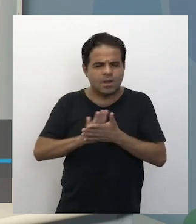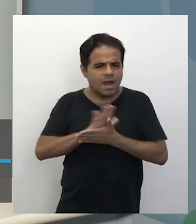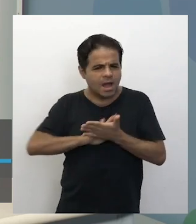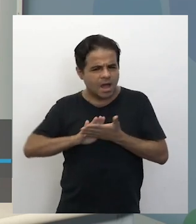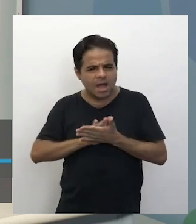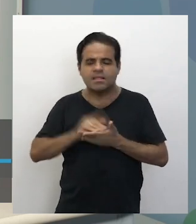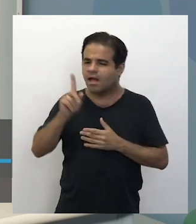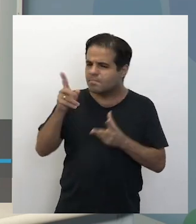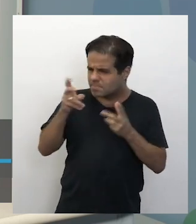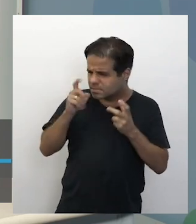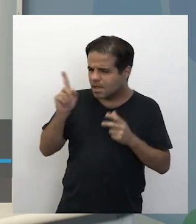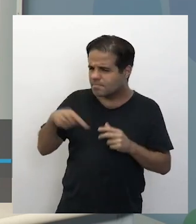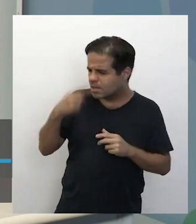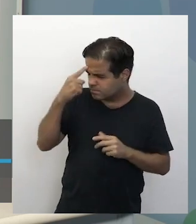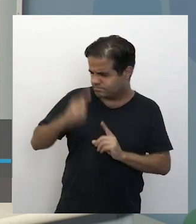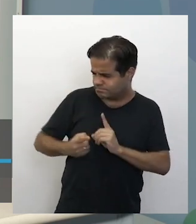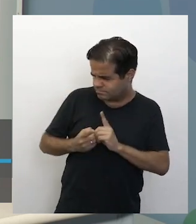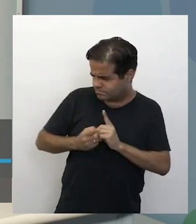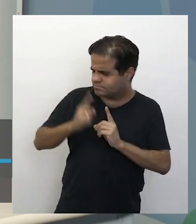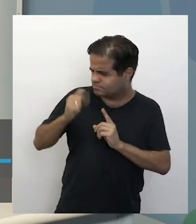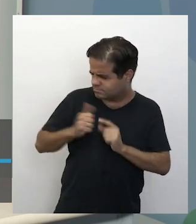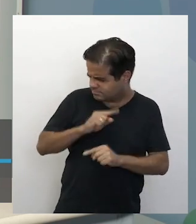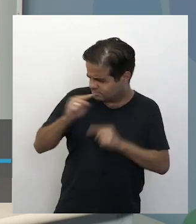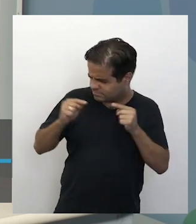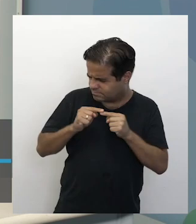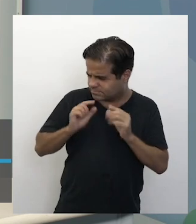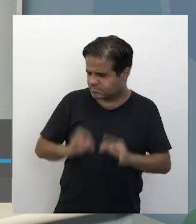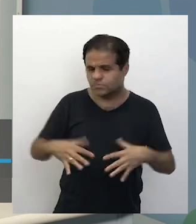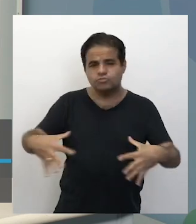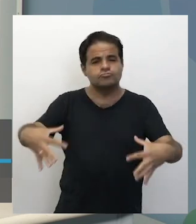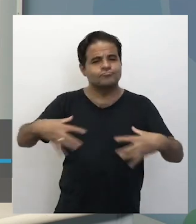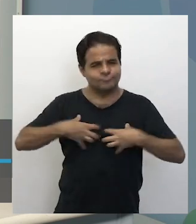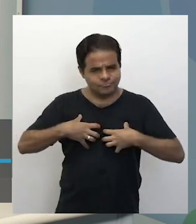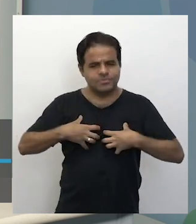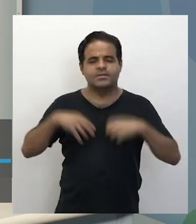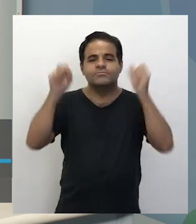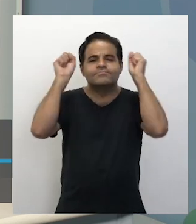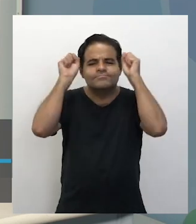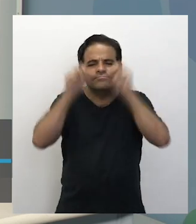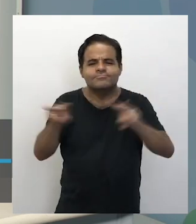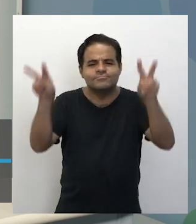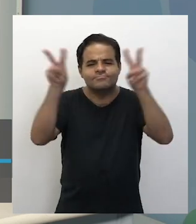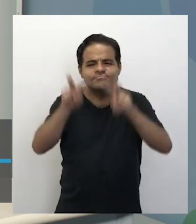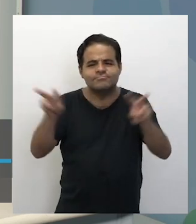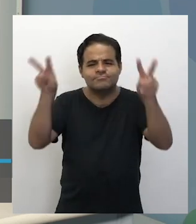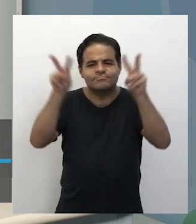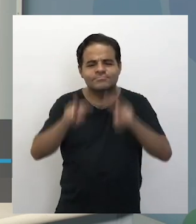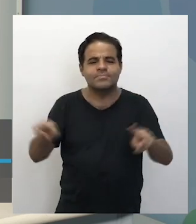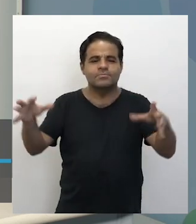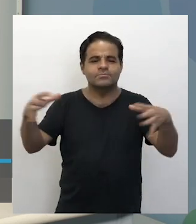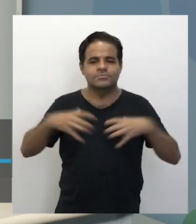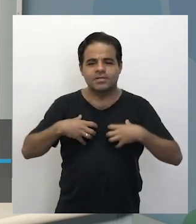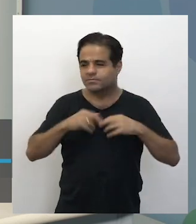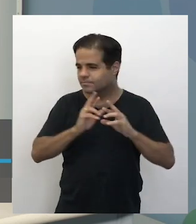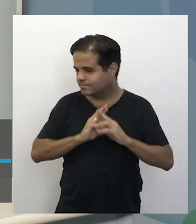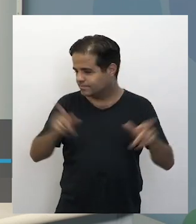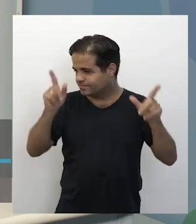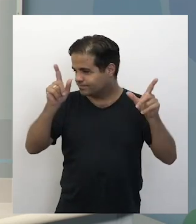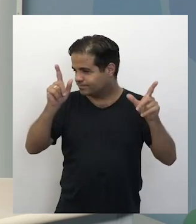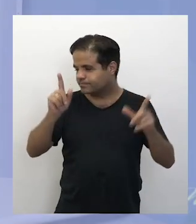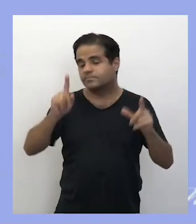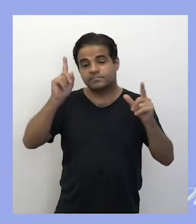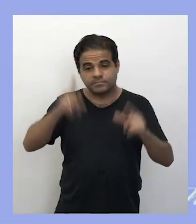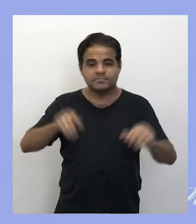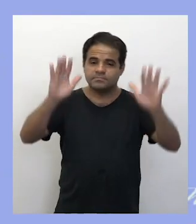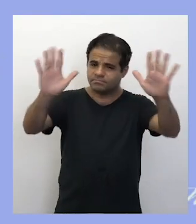Percebe? Ele atende a mesma função, mas de uma forma visual diferente. Bom, é